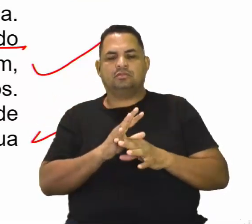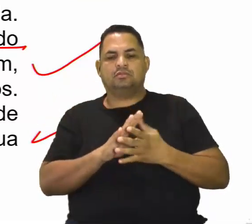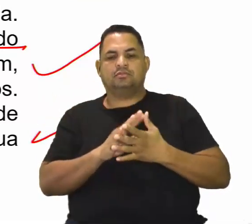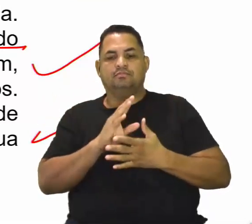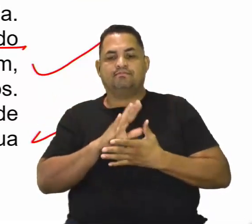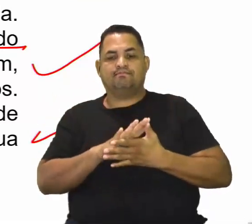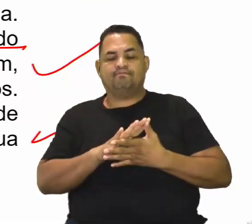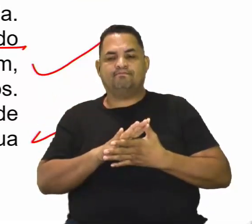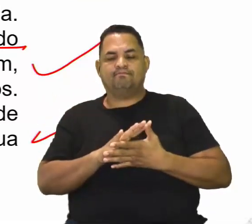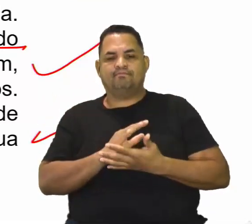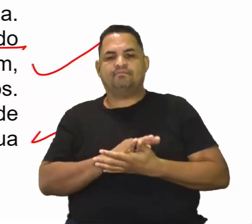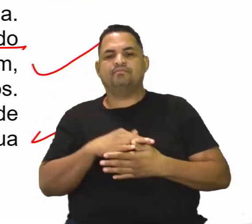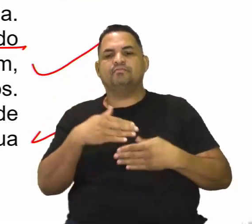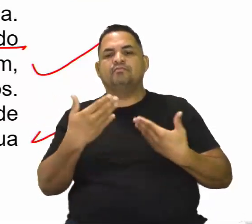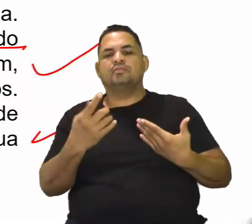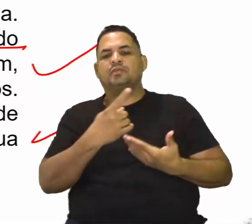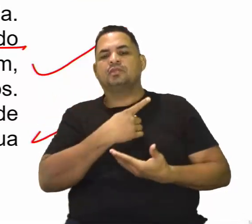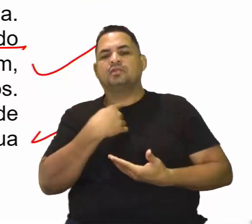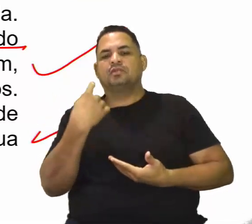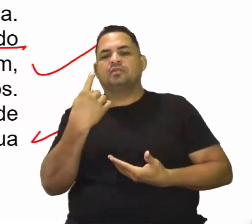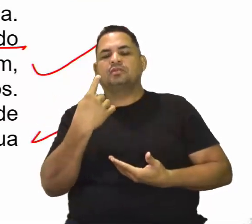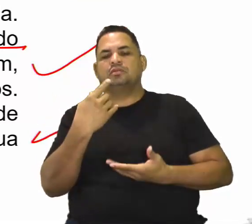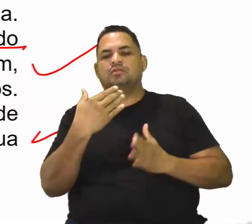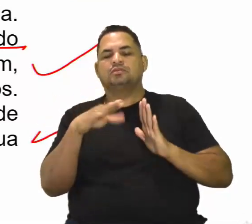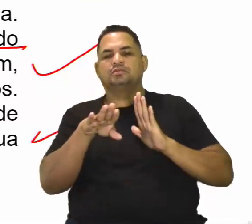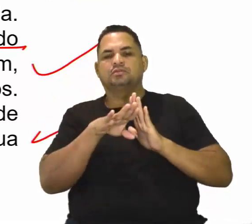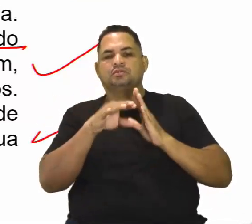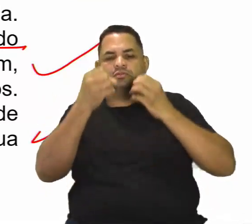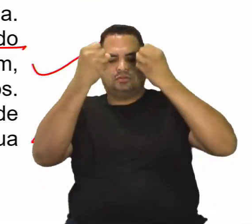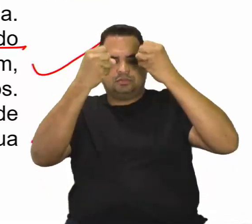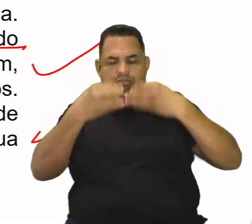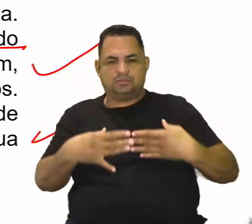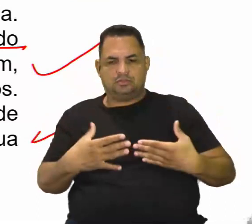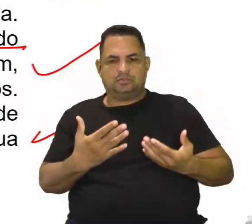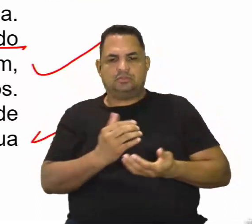aí? De que nós tratamos isso daí?